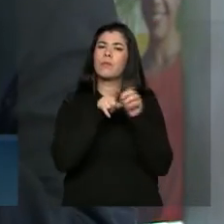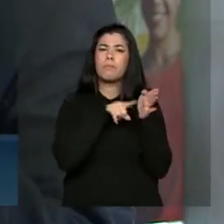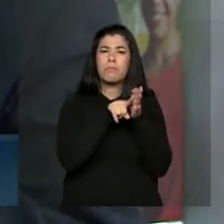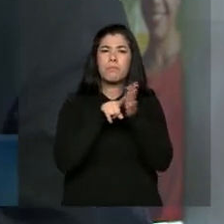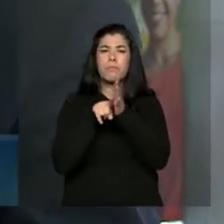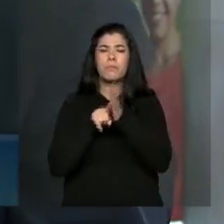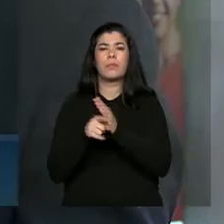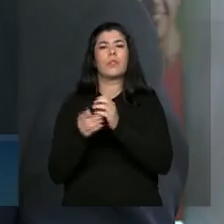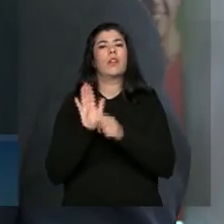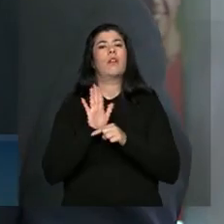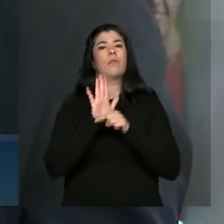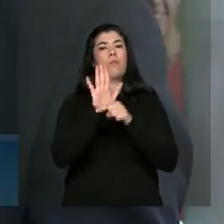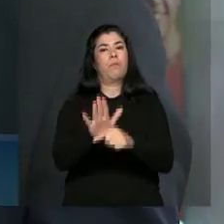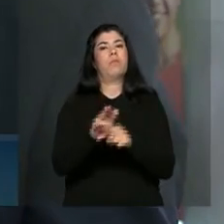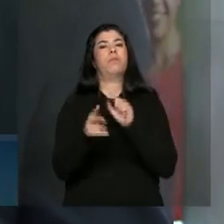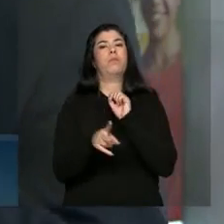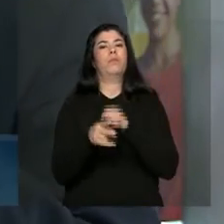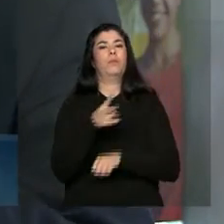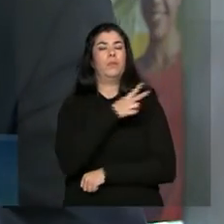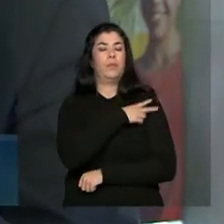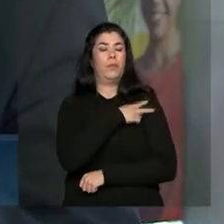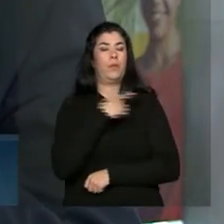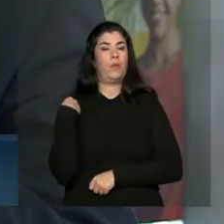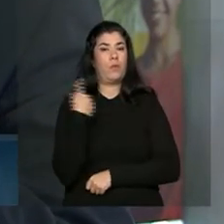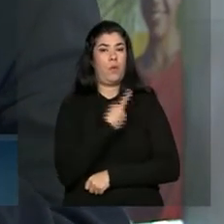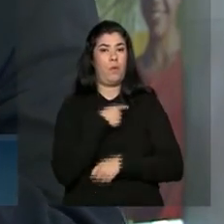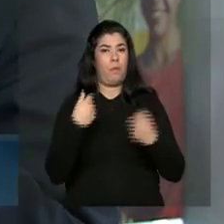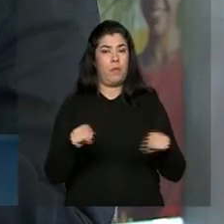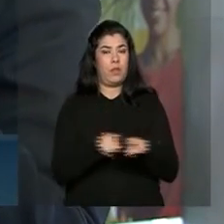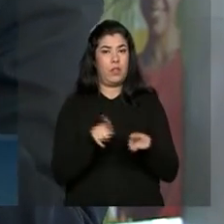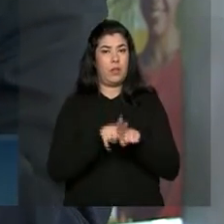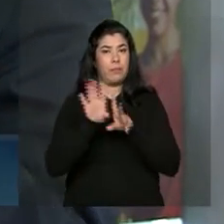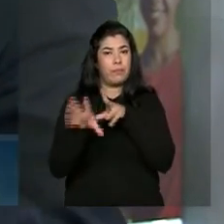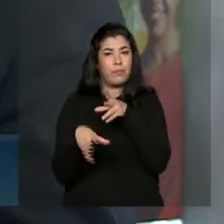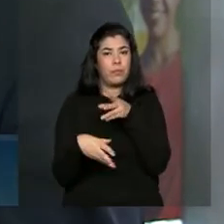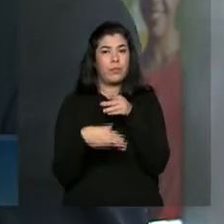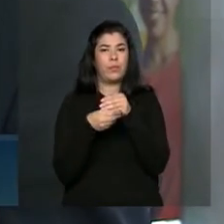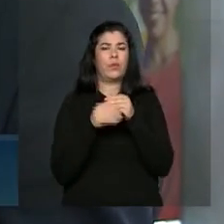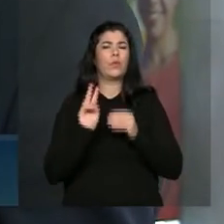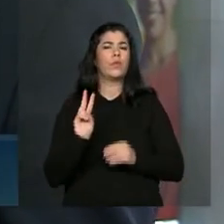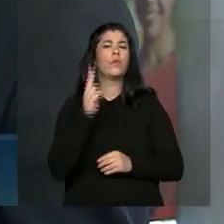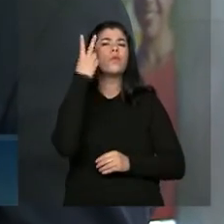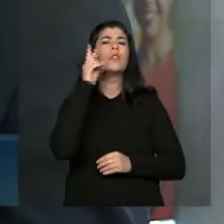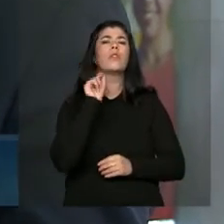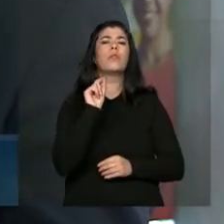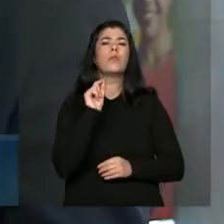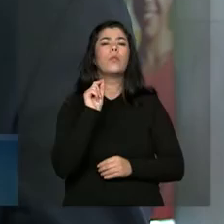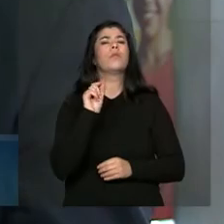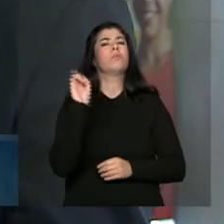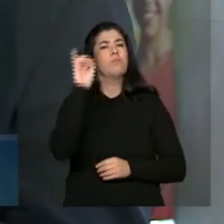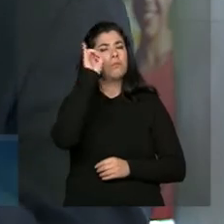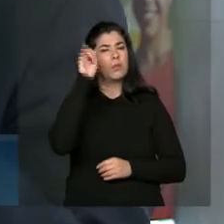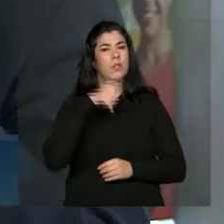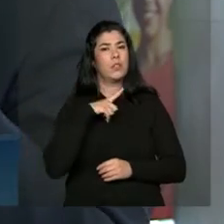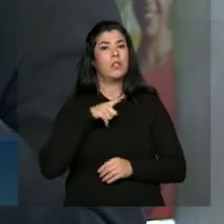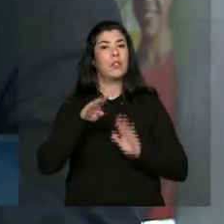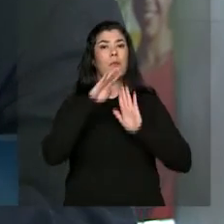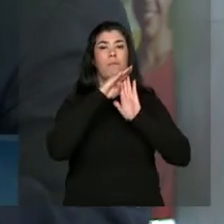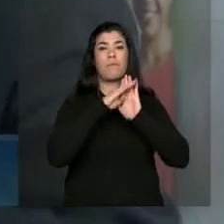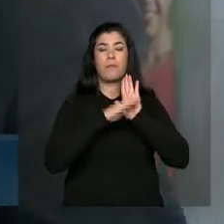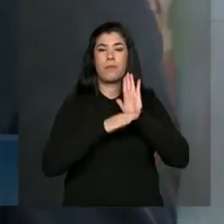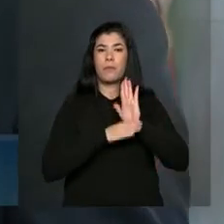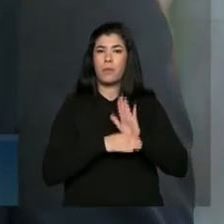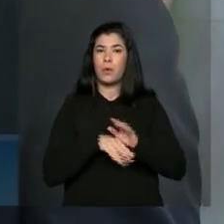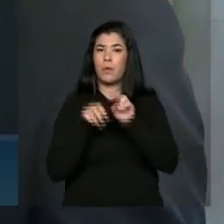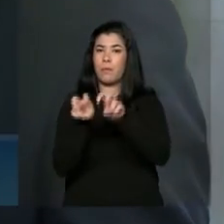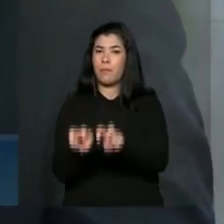de assistência técnica. Nós precisamos agregar valor. Por isso, programas de